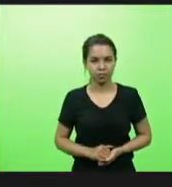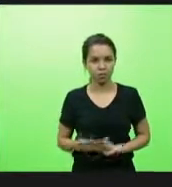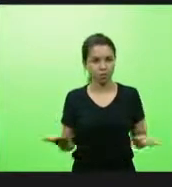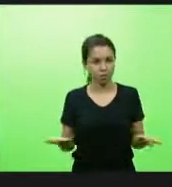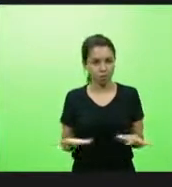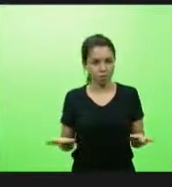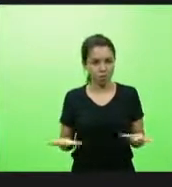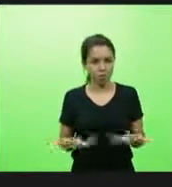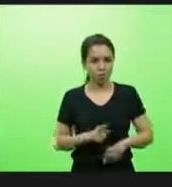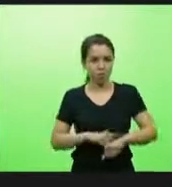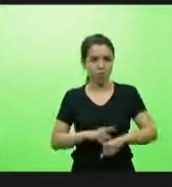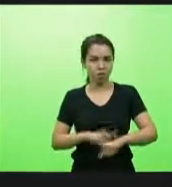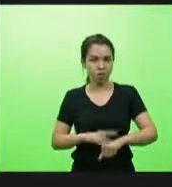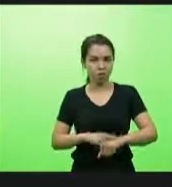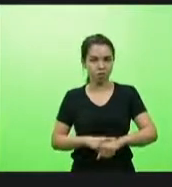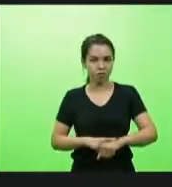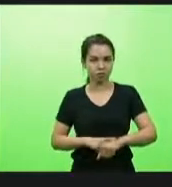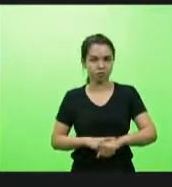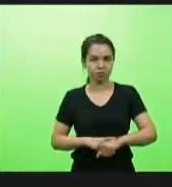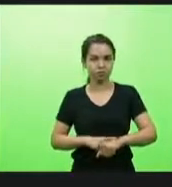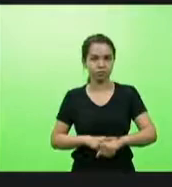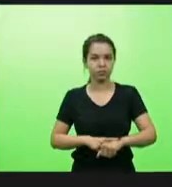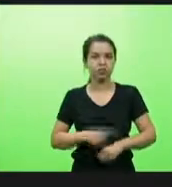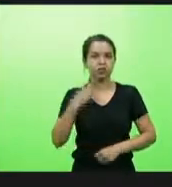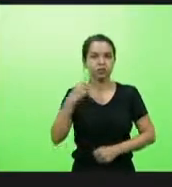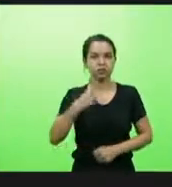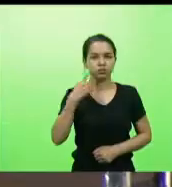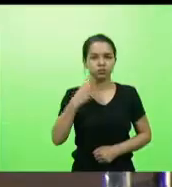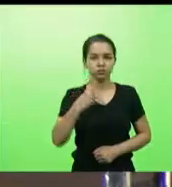próximo horário, deputada...